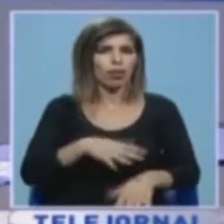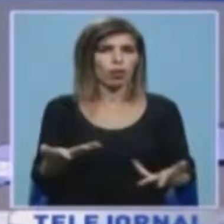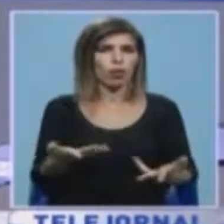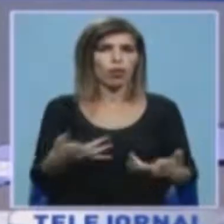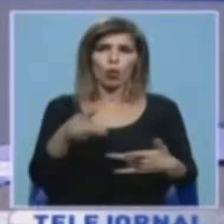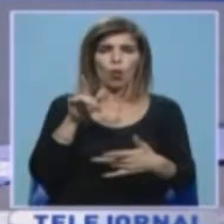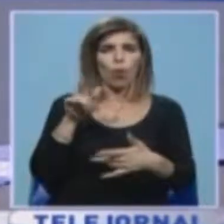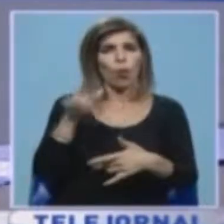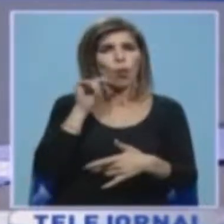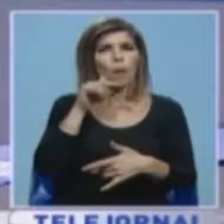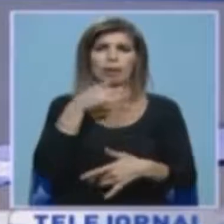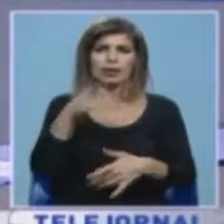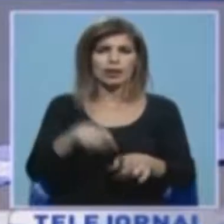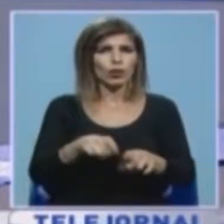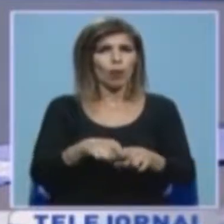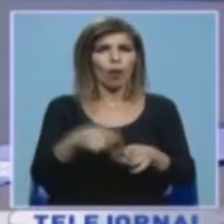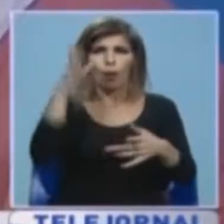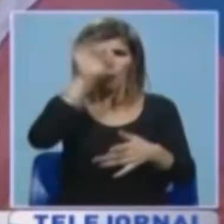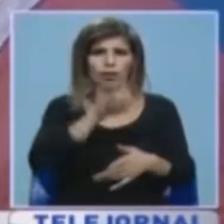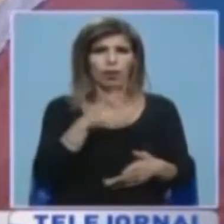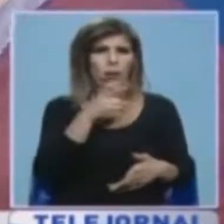mesmo em caos governativo.